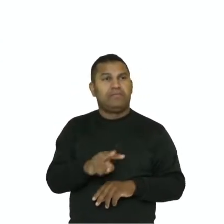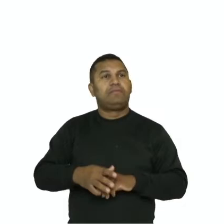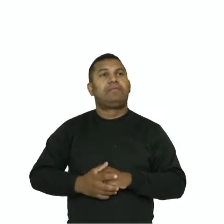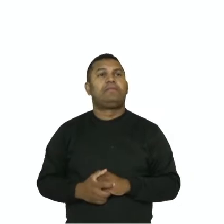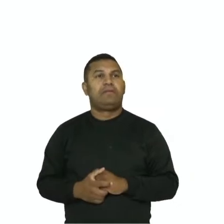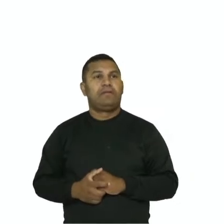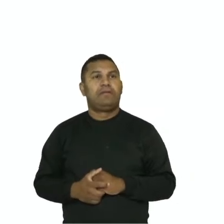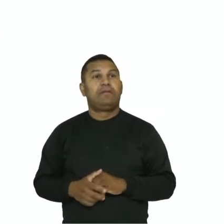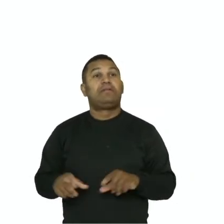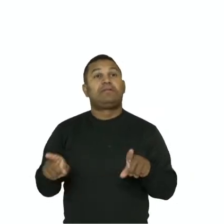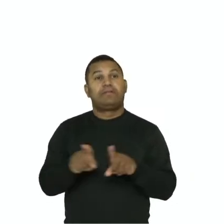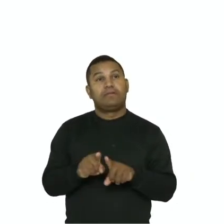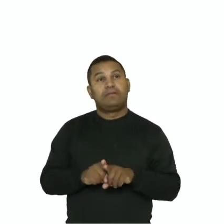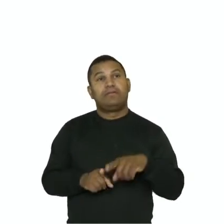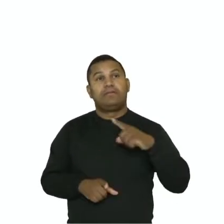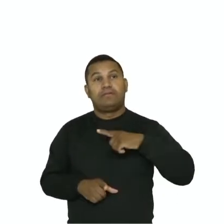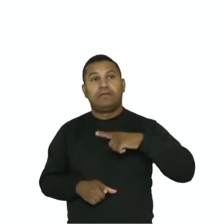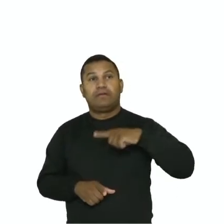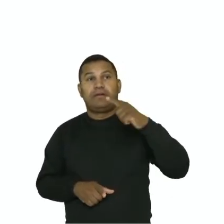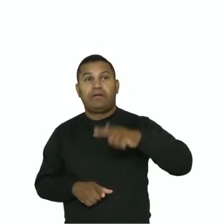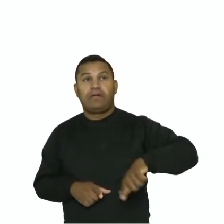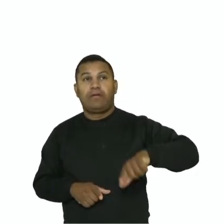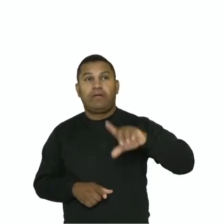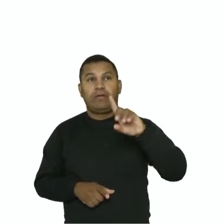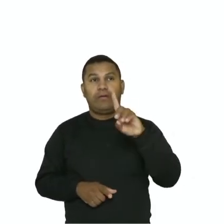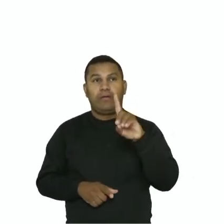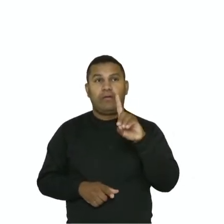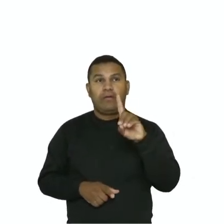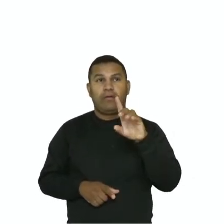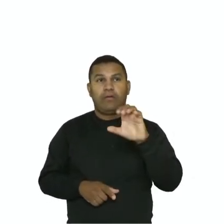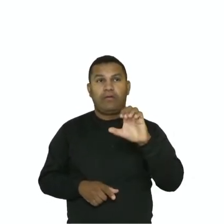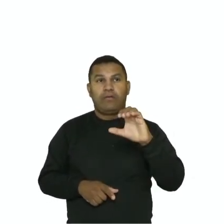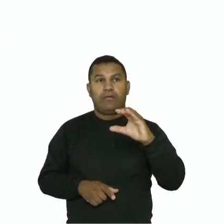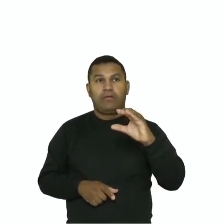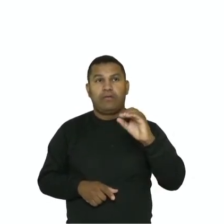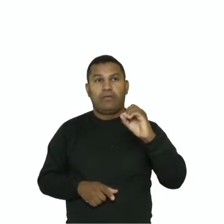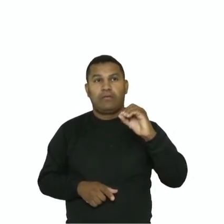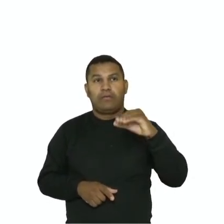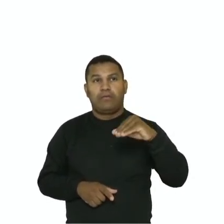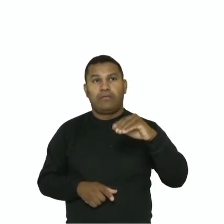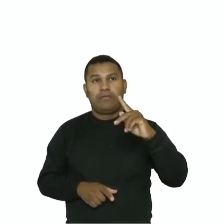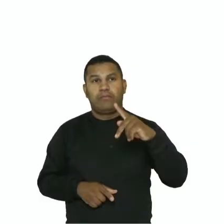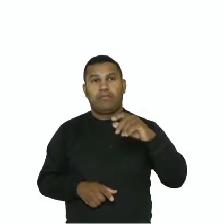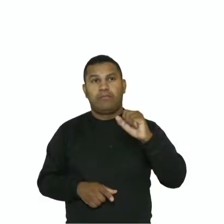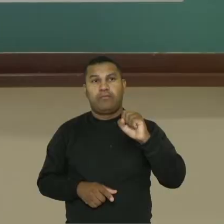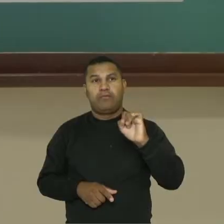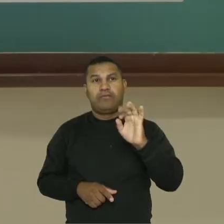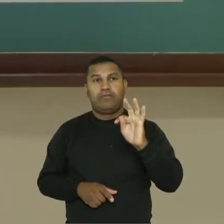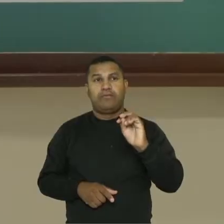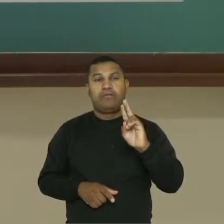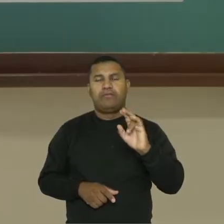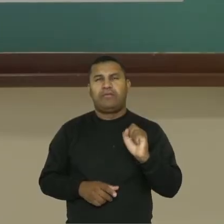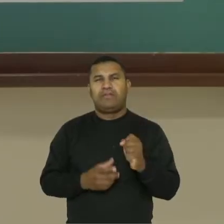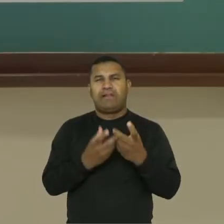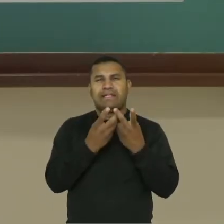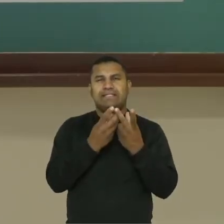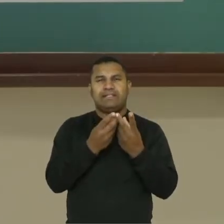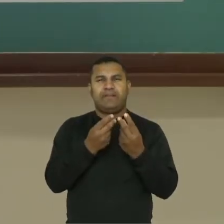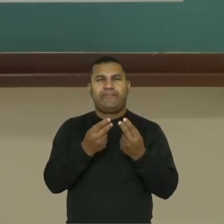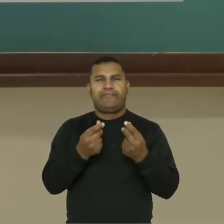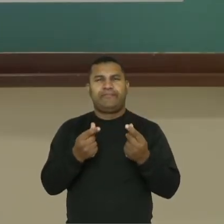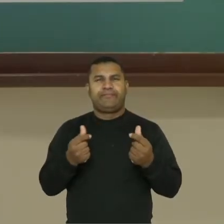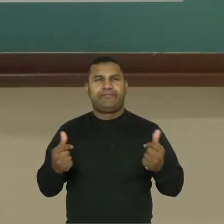estão presentes nas teias alimentares ou nas cadeias, eles vão fazer o papel de decompositores. E para que eles decompõem?